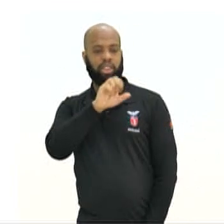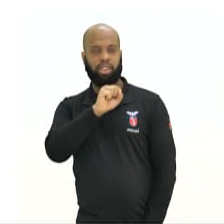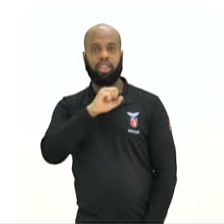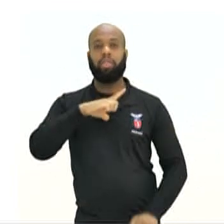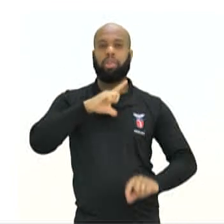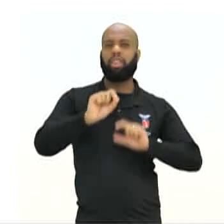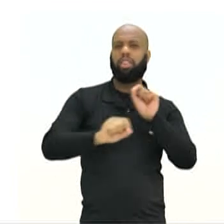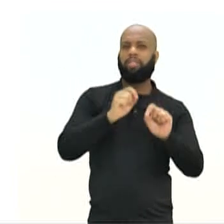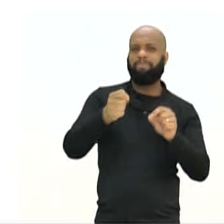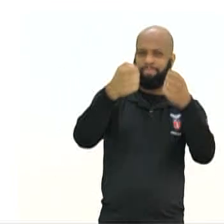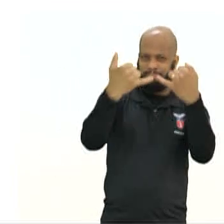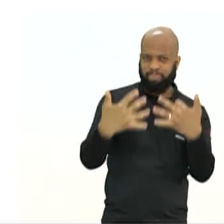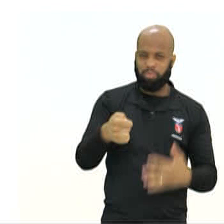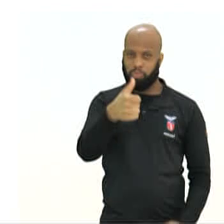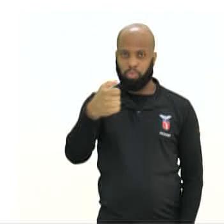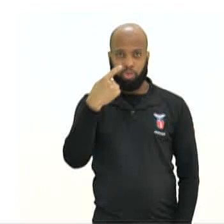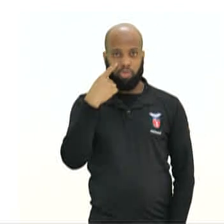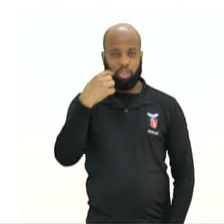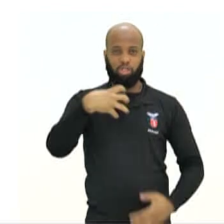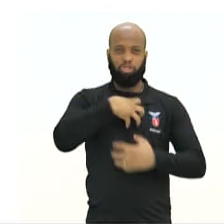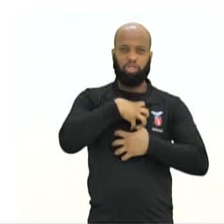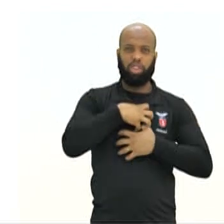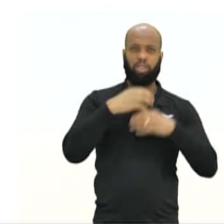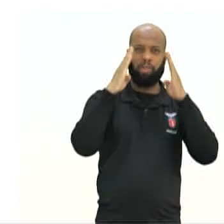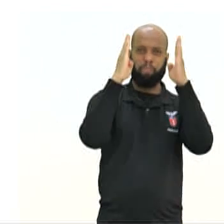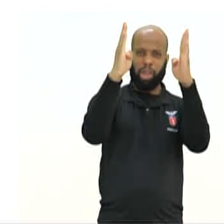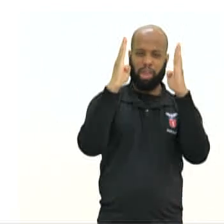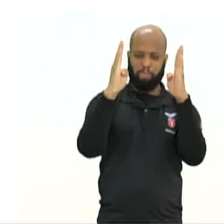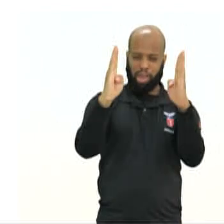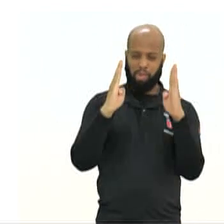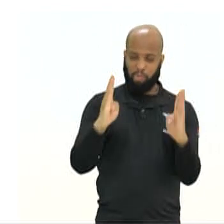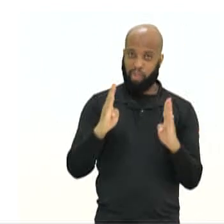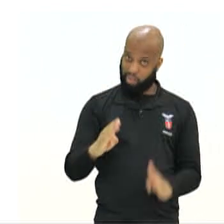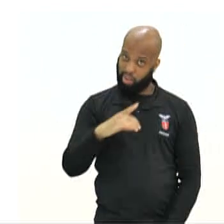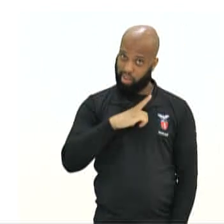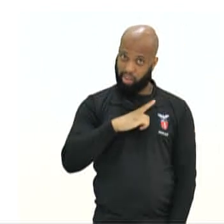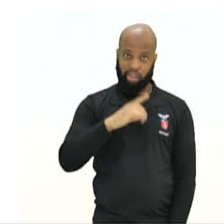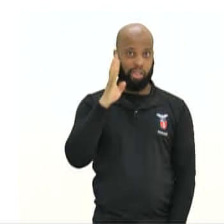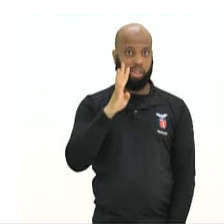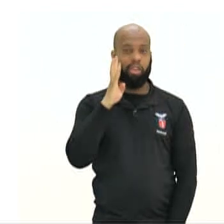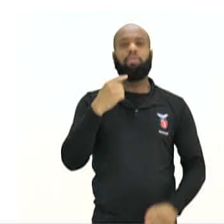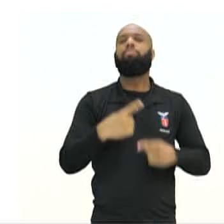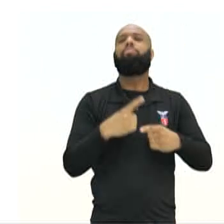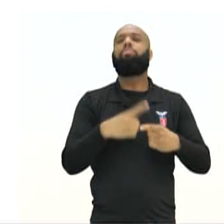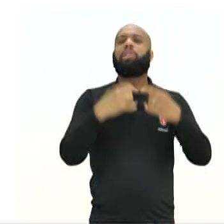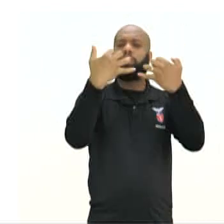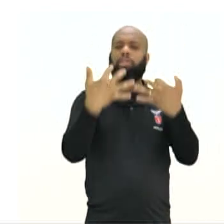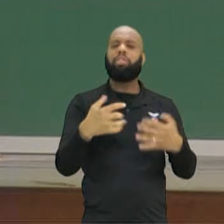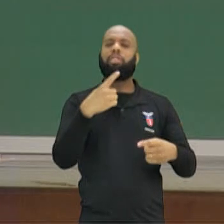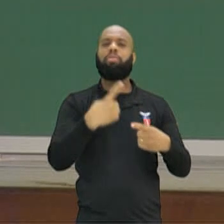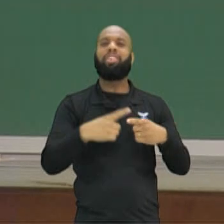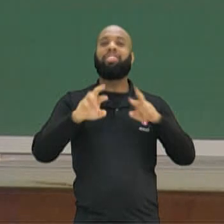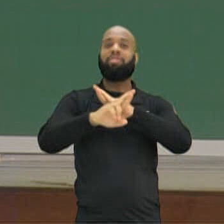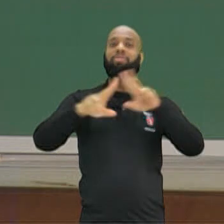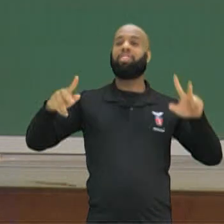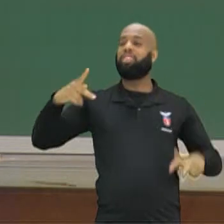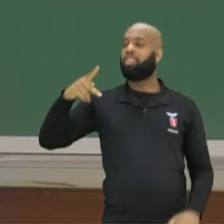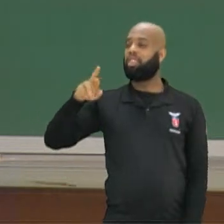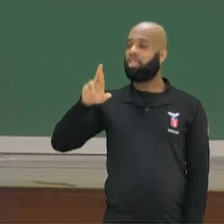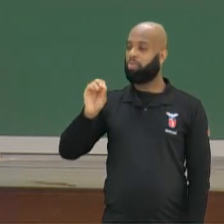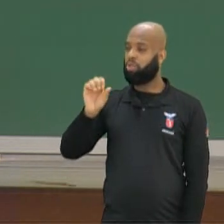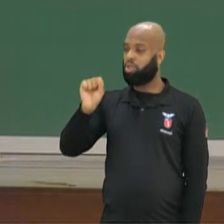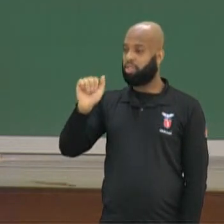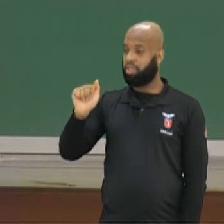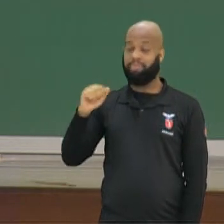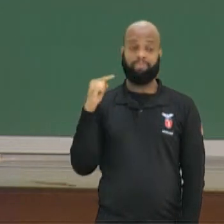pouco. Observemos a métrica, como é legal isso aqui, pessoal. É interessante falarmos porque, diferente da prosa, aqui é um poema.